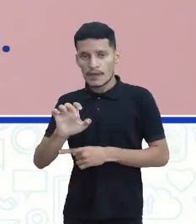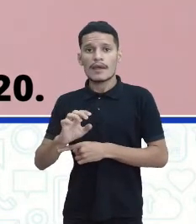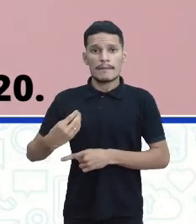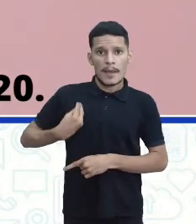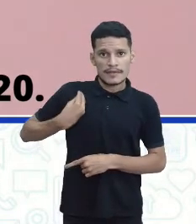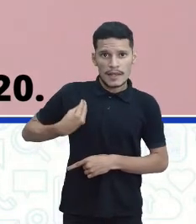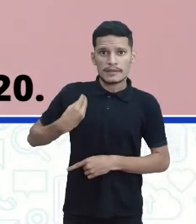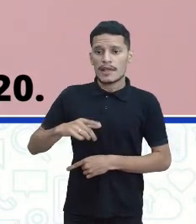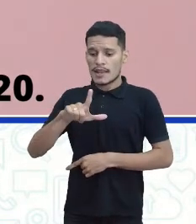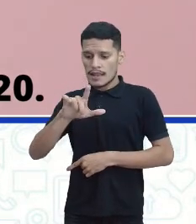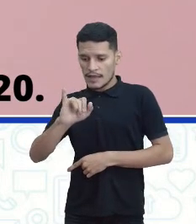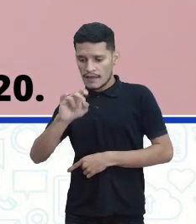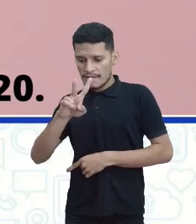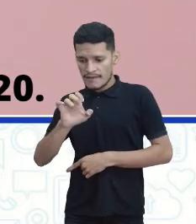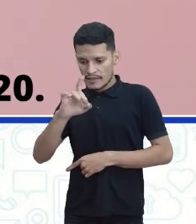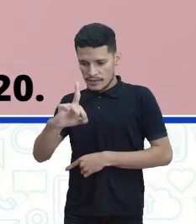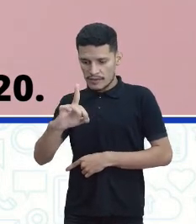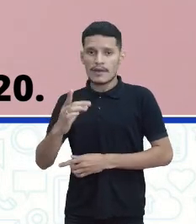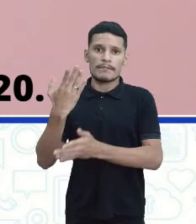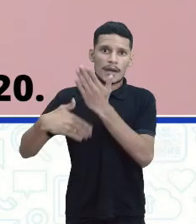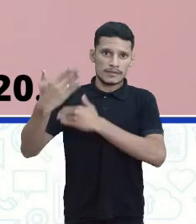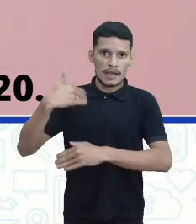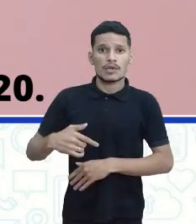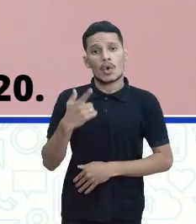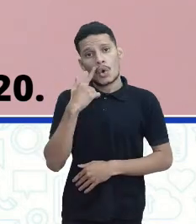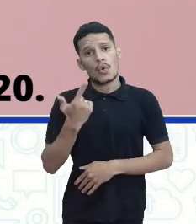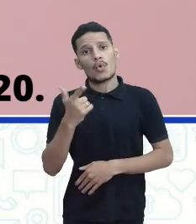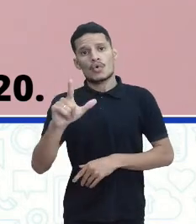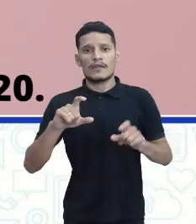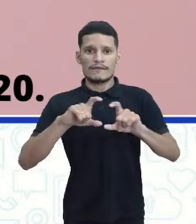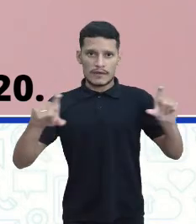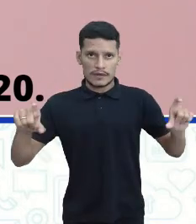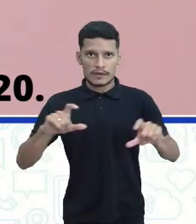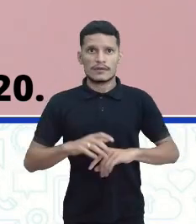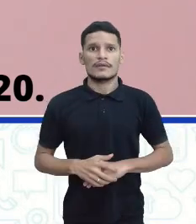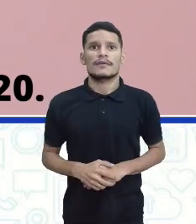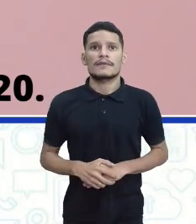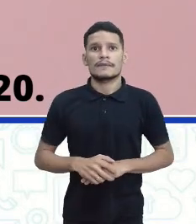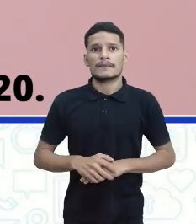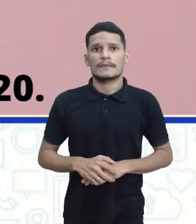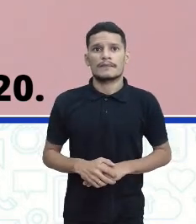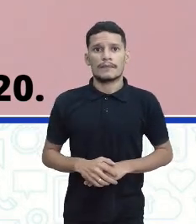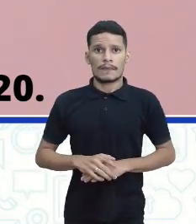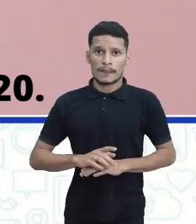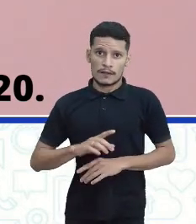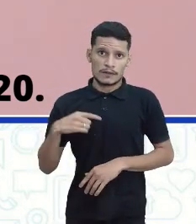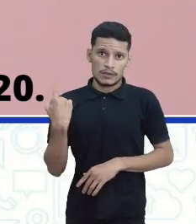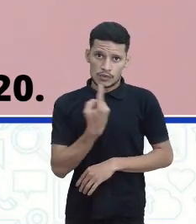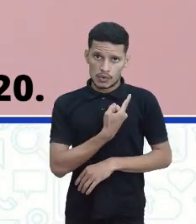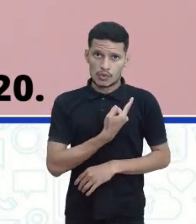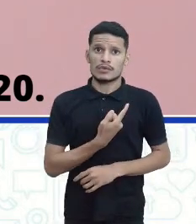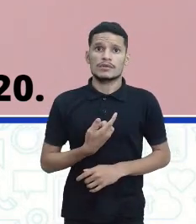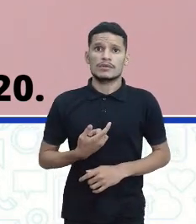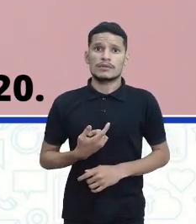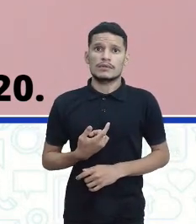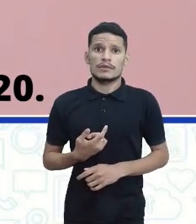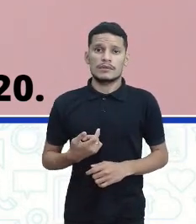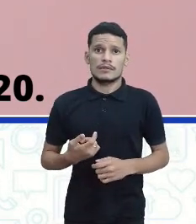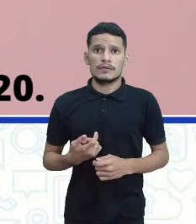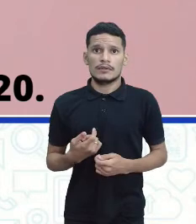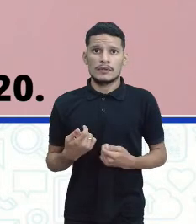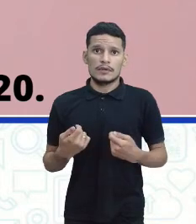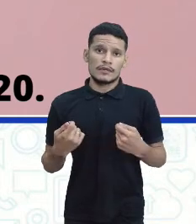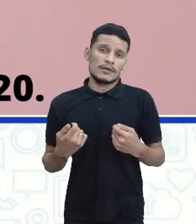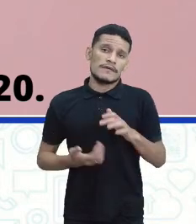para passado. Beleza? Mais frases, mais exemplos. We will have traveled that date. Nós